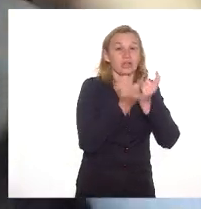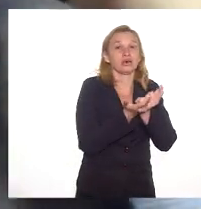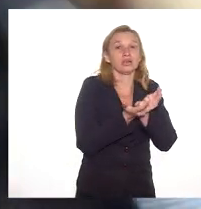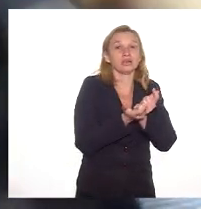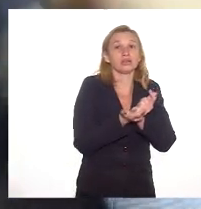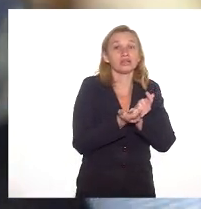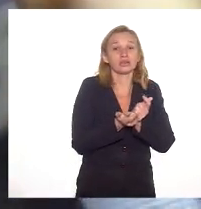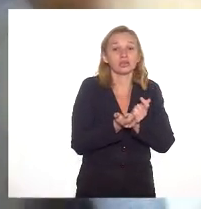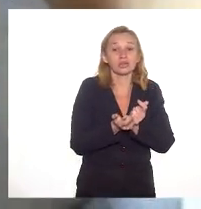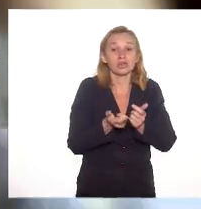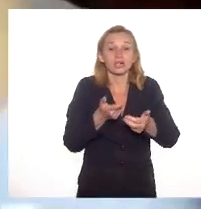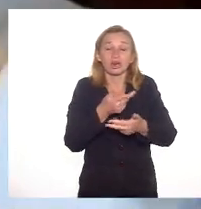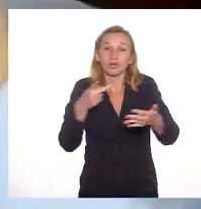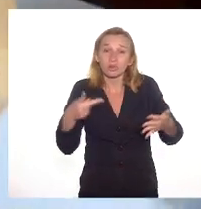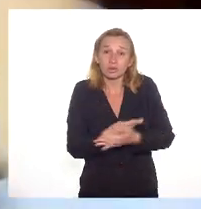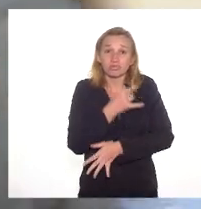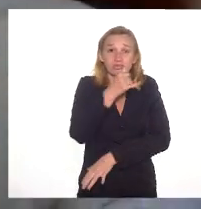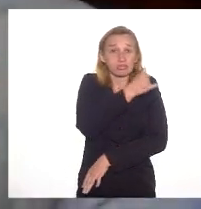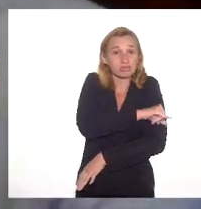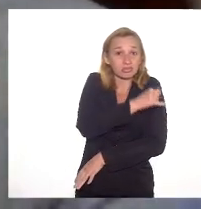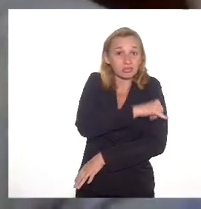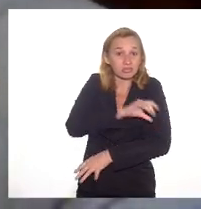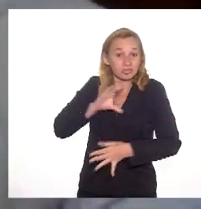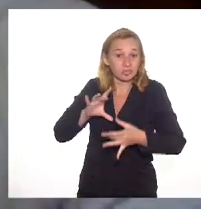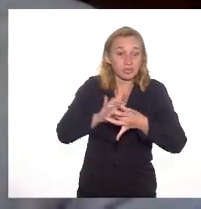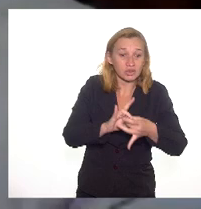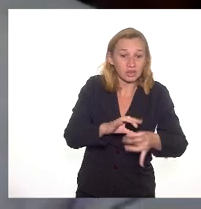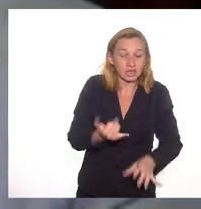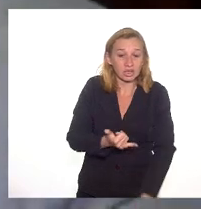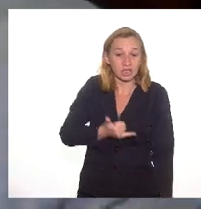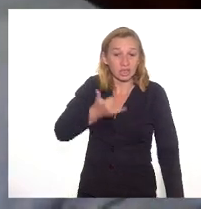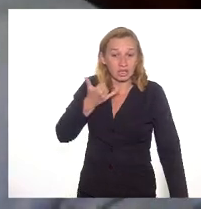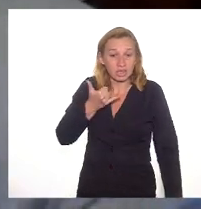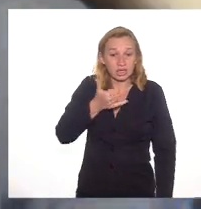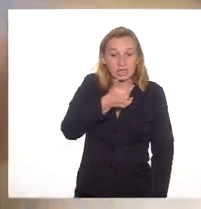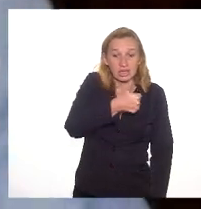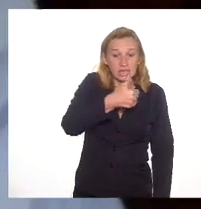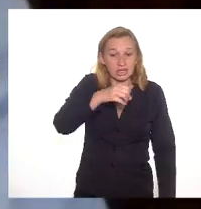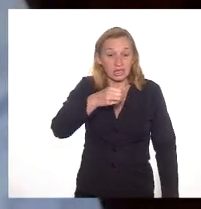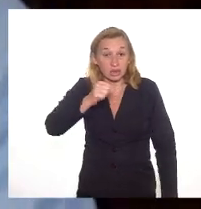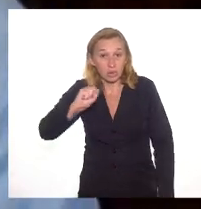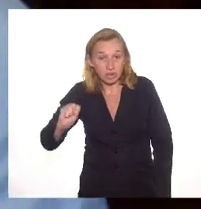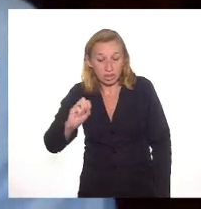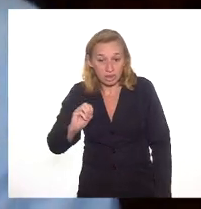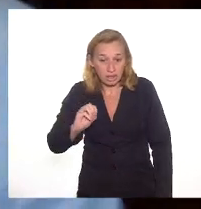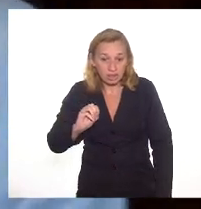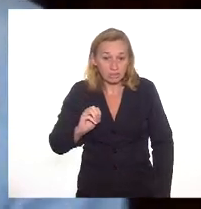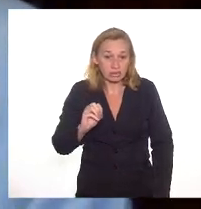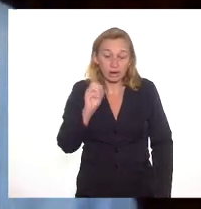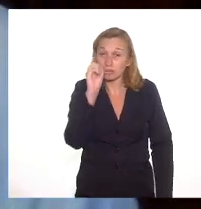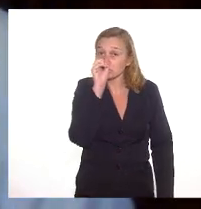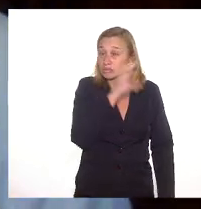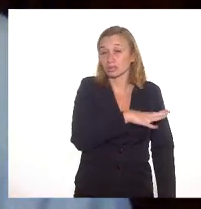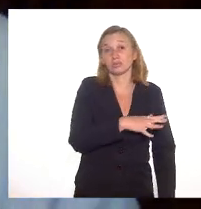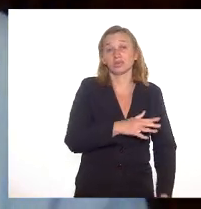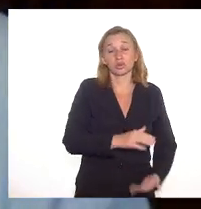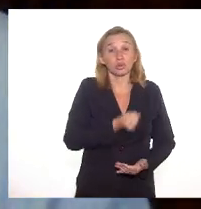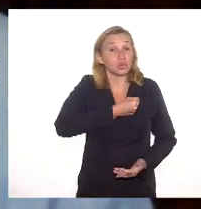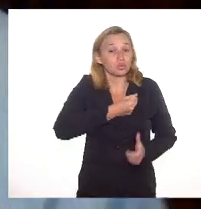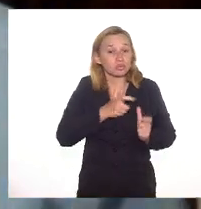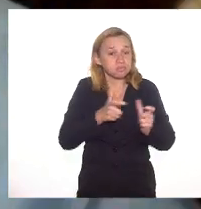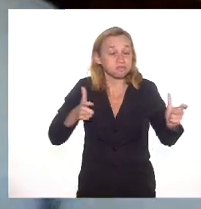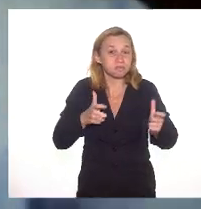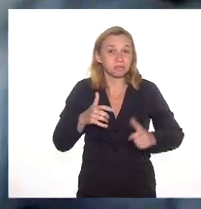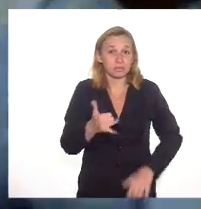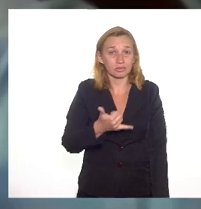Os casos do Rio de Janeiro, que ligam para o Disque 100, para o Disque 180, são absurdos. O Rio de Janeiro